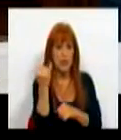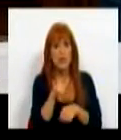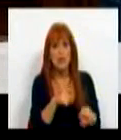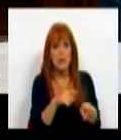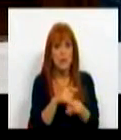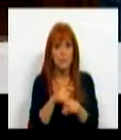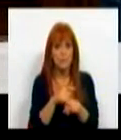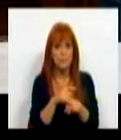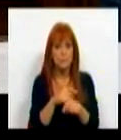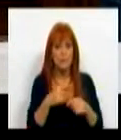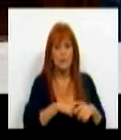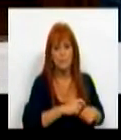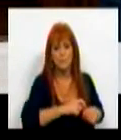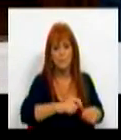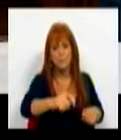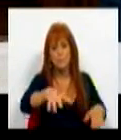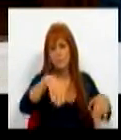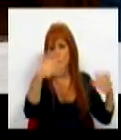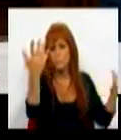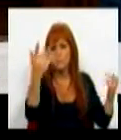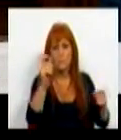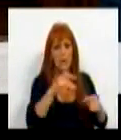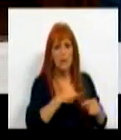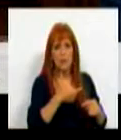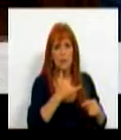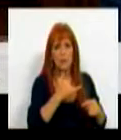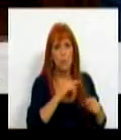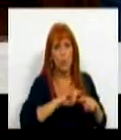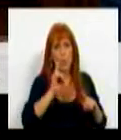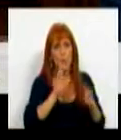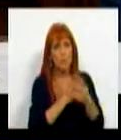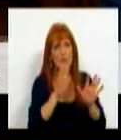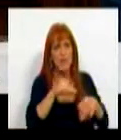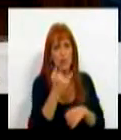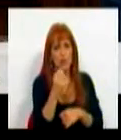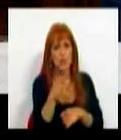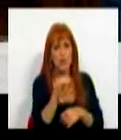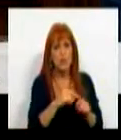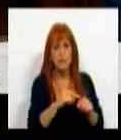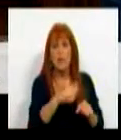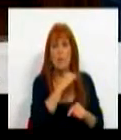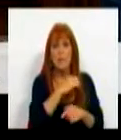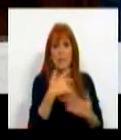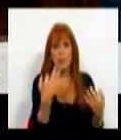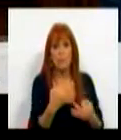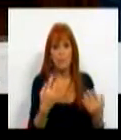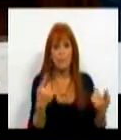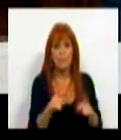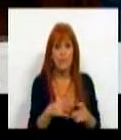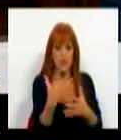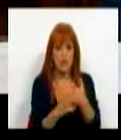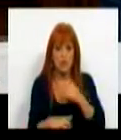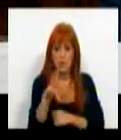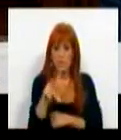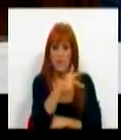instituição ao longo de, enfim, o processo acabou em 2014, o que aliás permitiu descontar